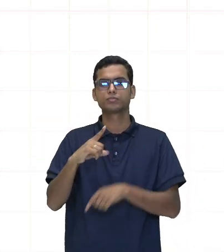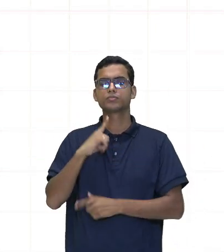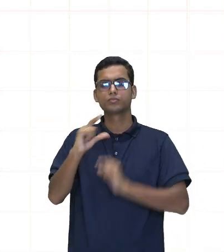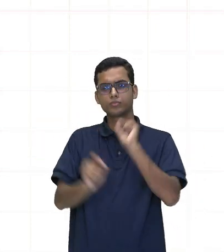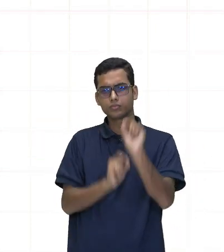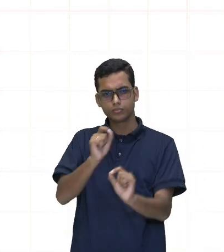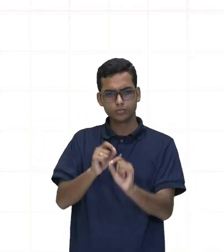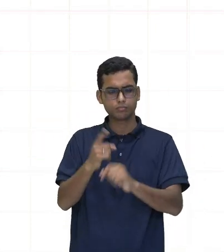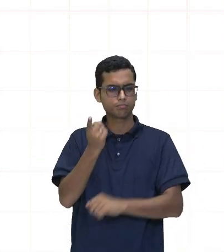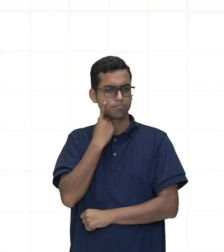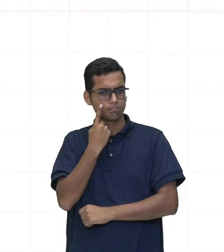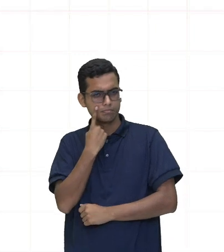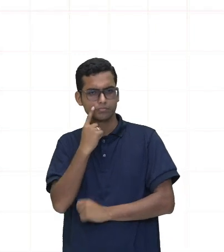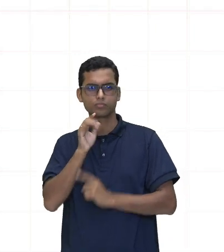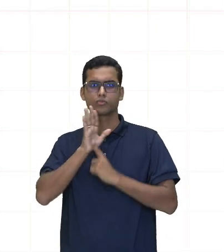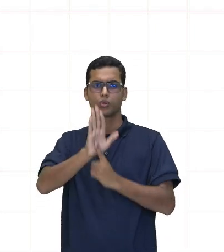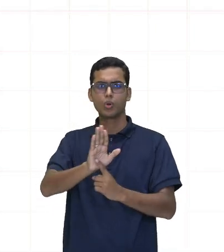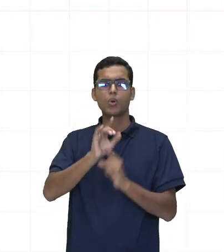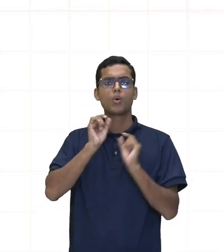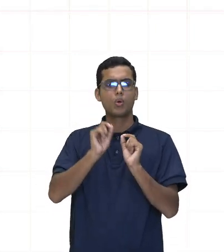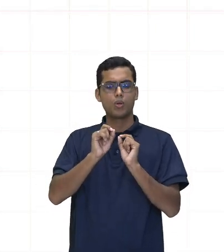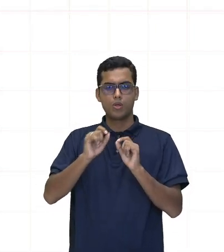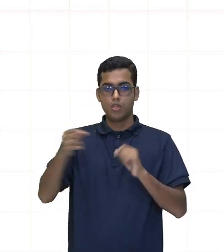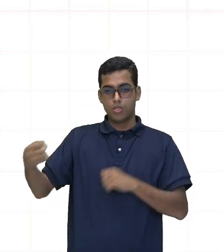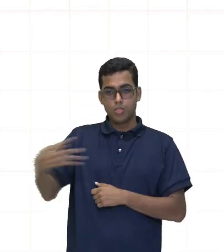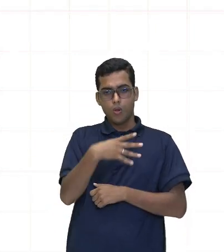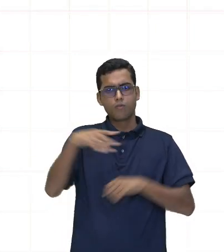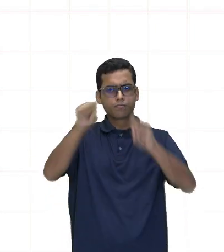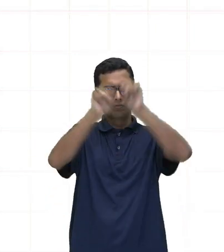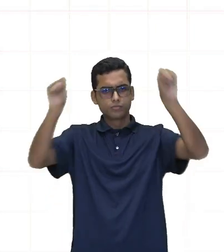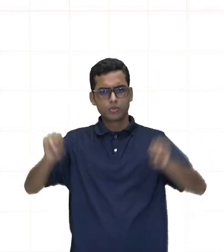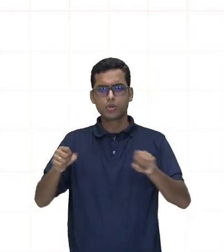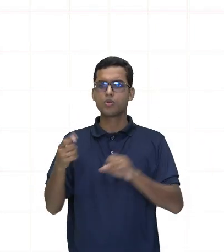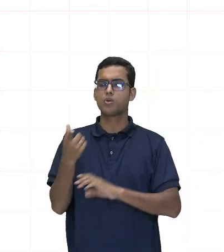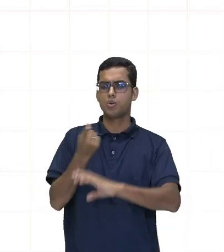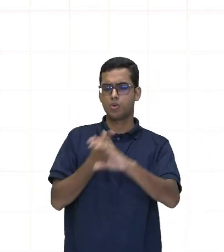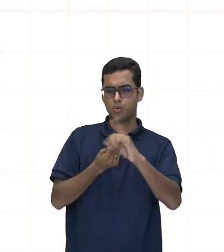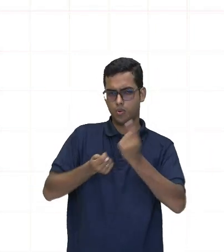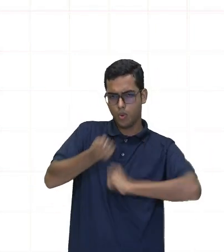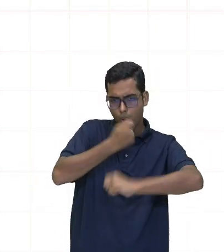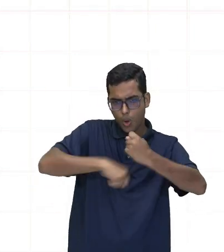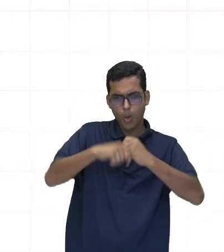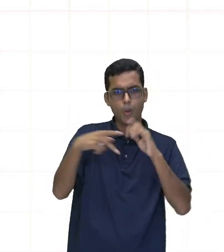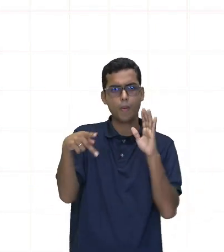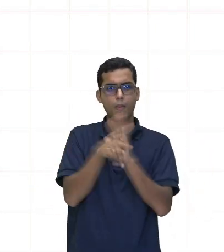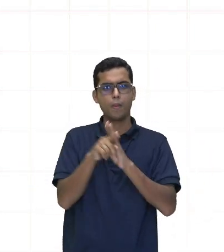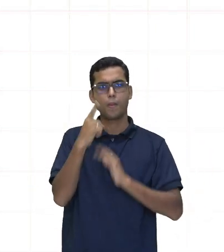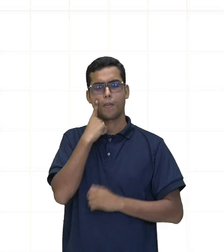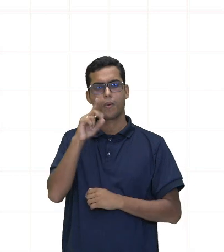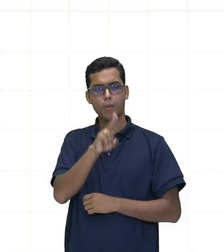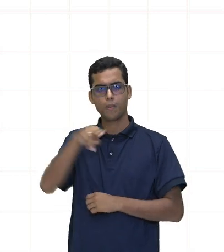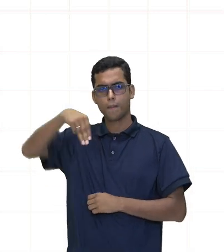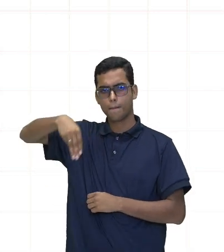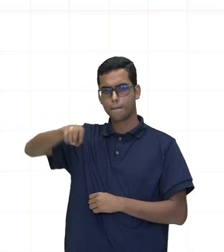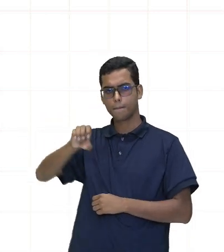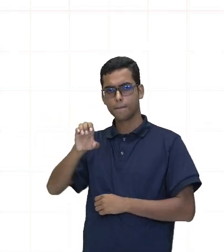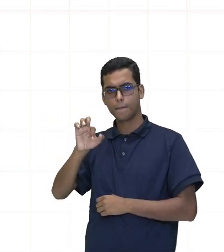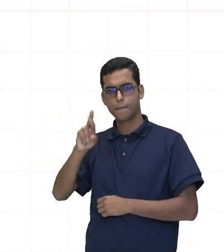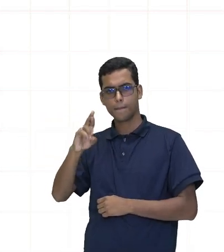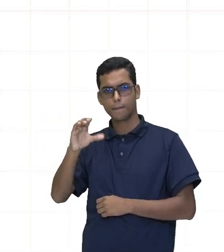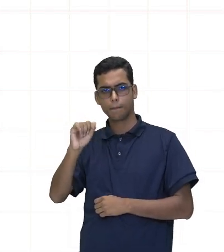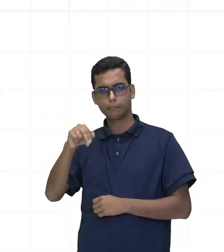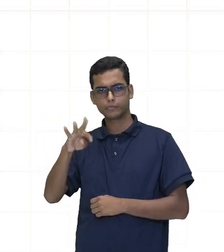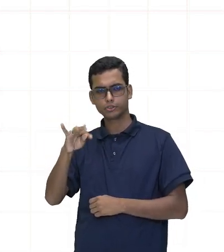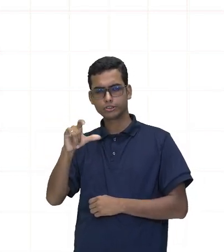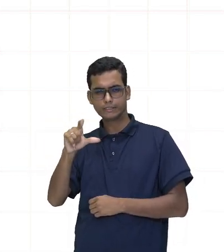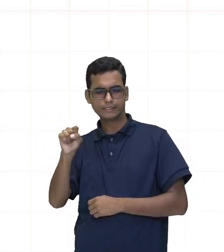bastasse isso, vai acontecer no século XIV a peste negra. Lembra lá que haviam aquelas rotas comerciais?